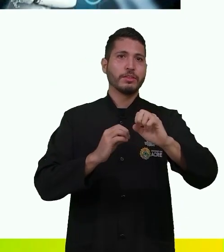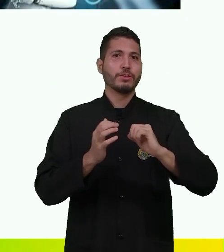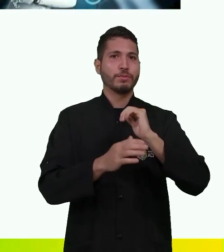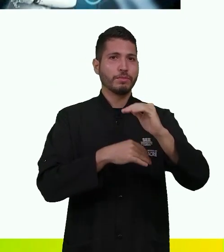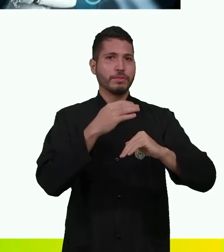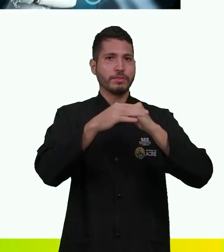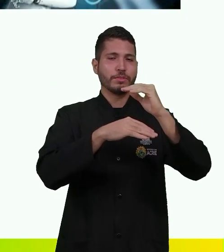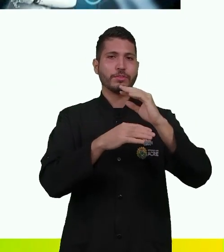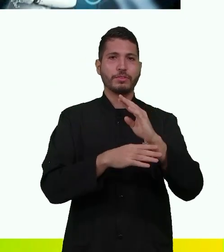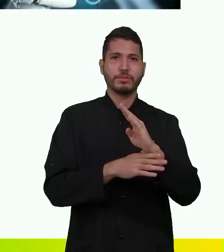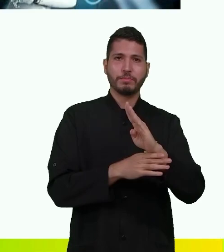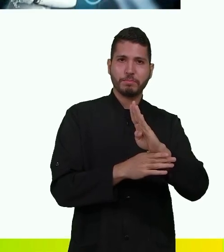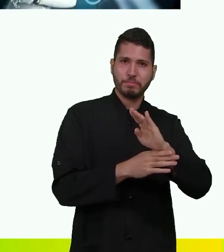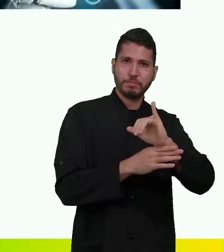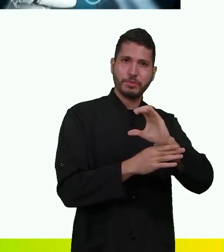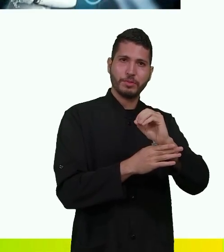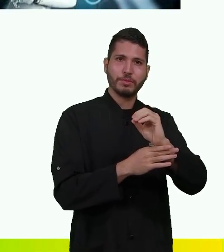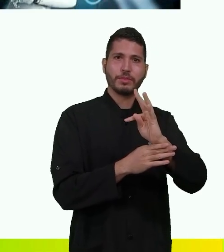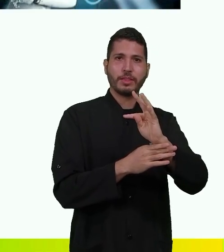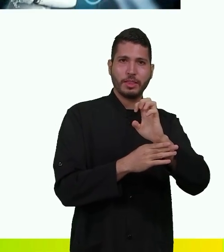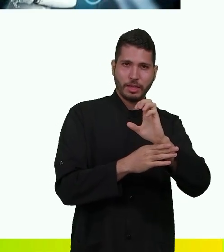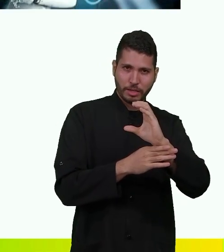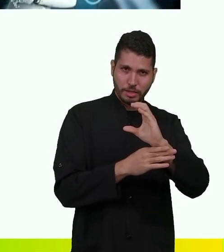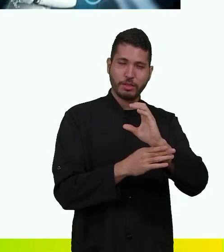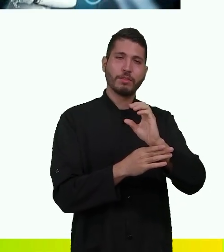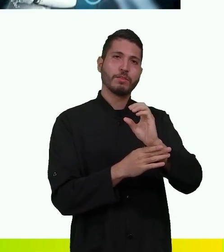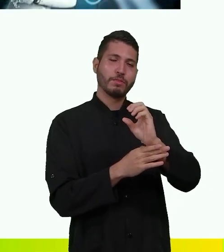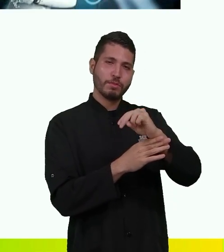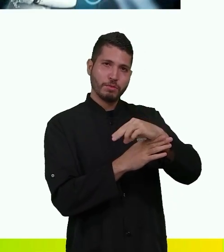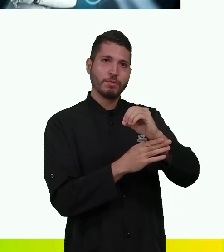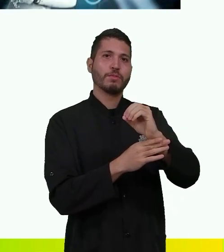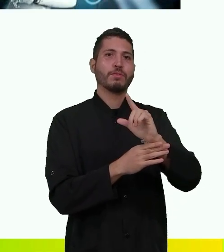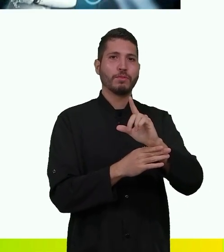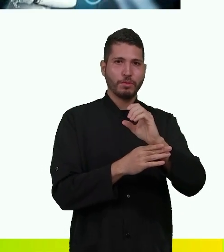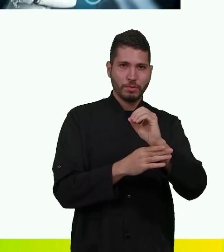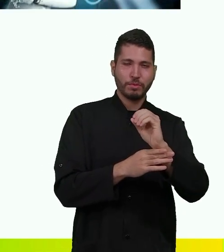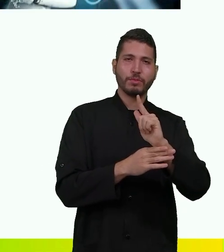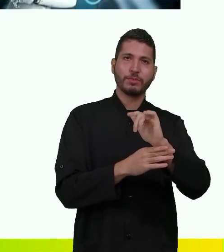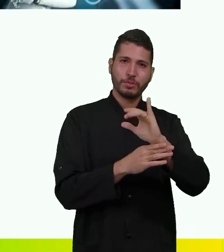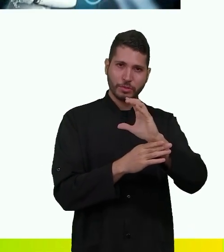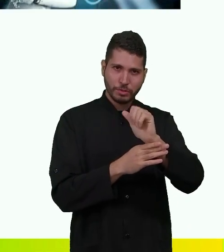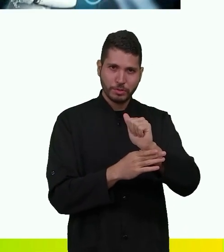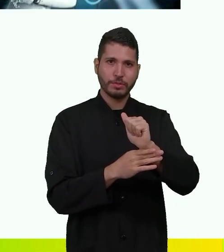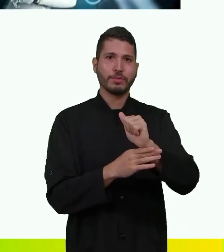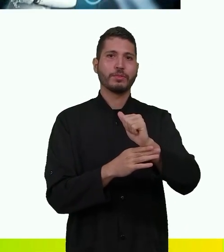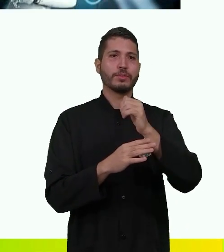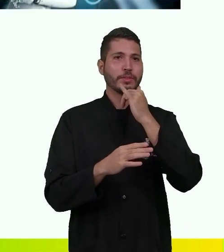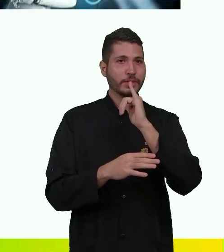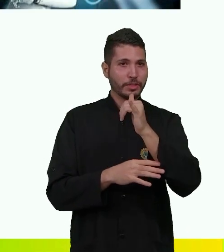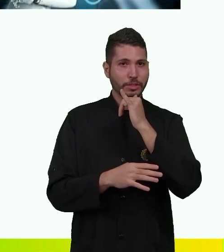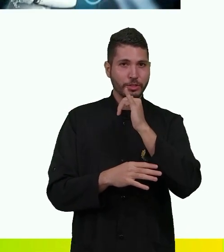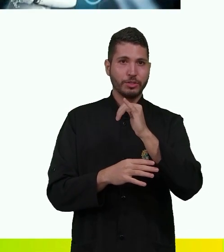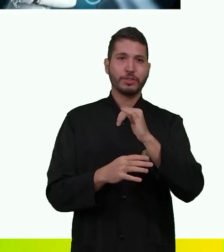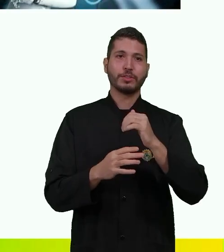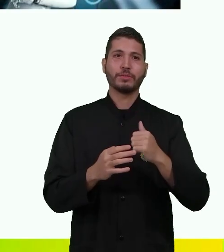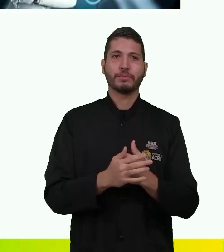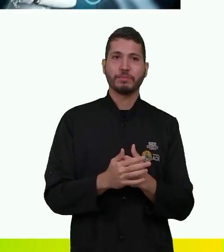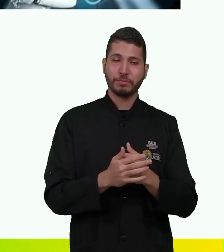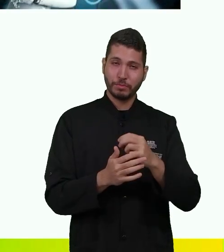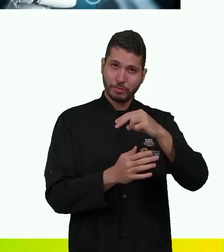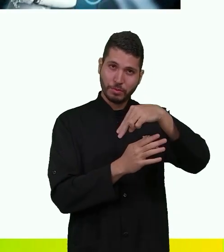Agora, aquela energia elétrica que surgiu, ela vai poder ser armazenada em um compartimento e ser utilizada de uma forma muito